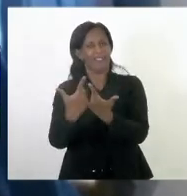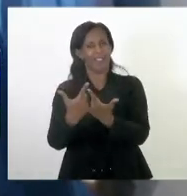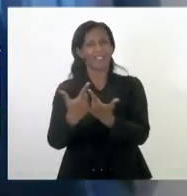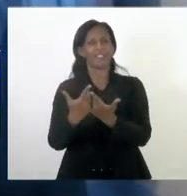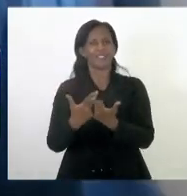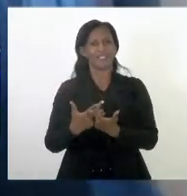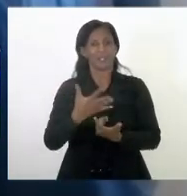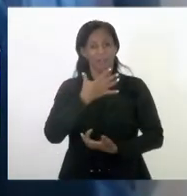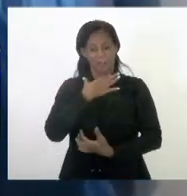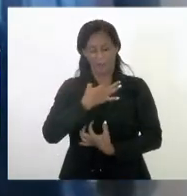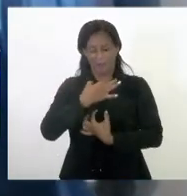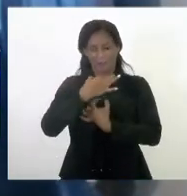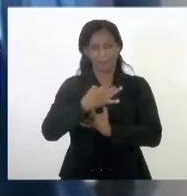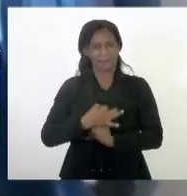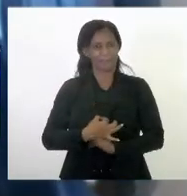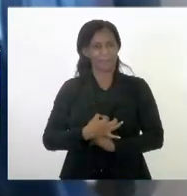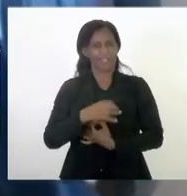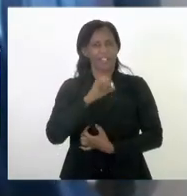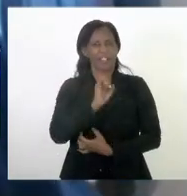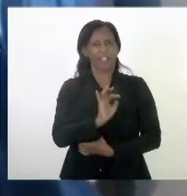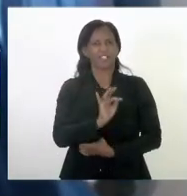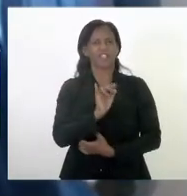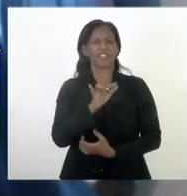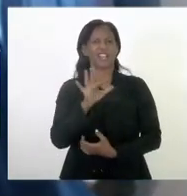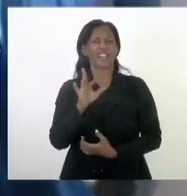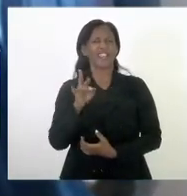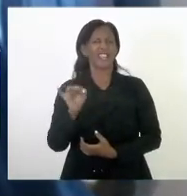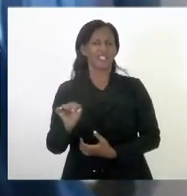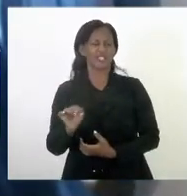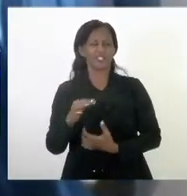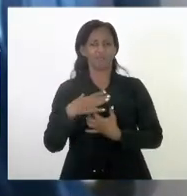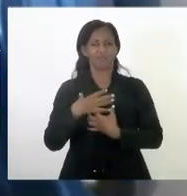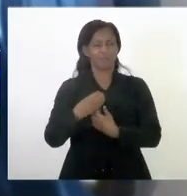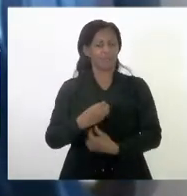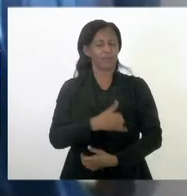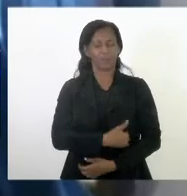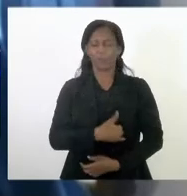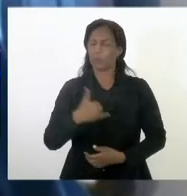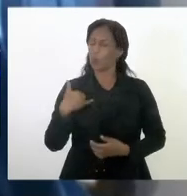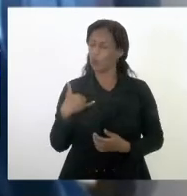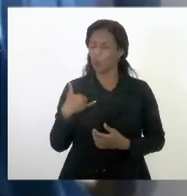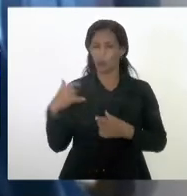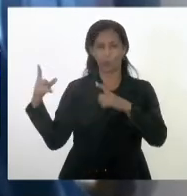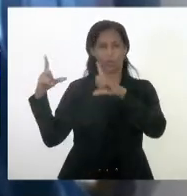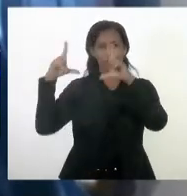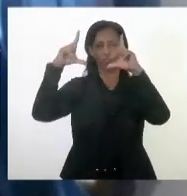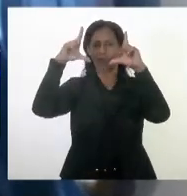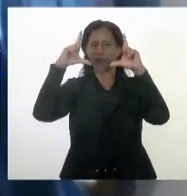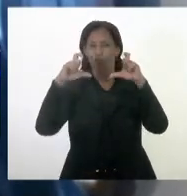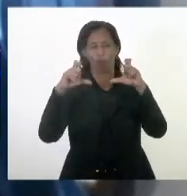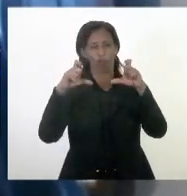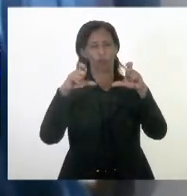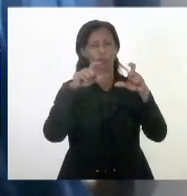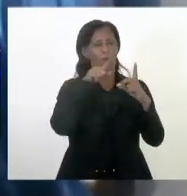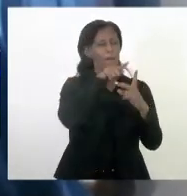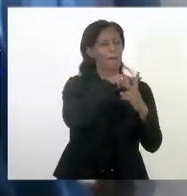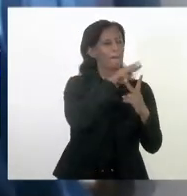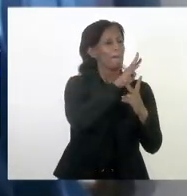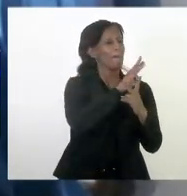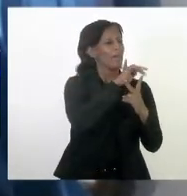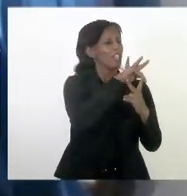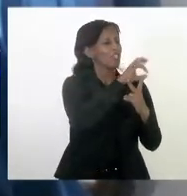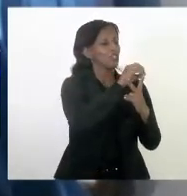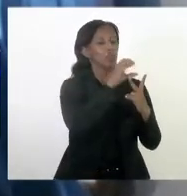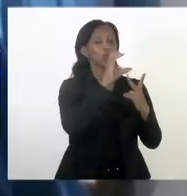medalha Tiradentes, junto com Chico Mendes. Aliás, eu sempre me orgulho muito dessa foto entre o Betinho e o Chico Mendes. Esses